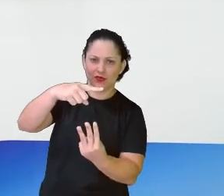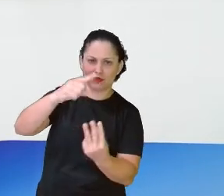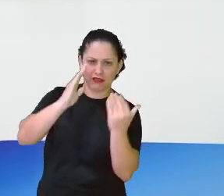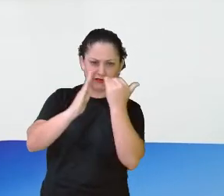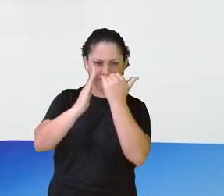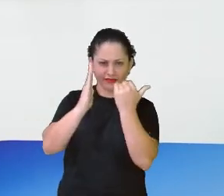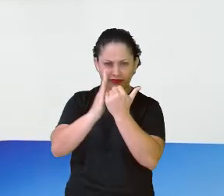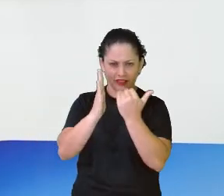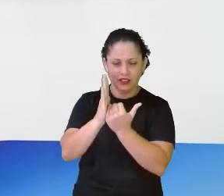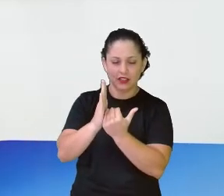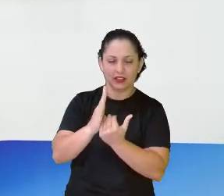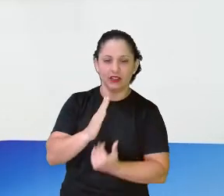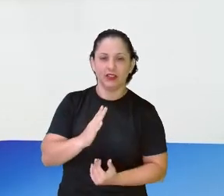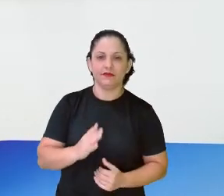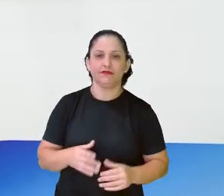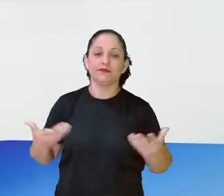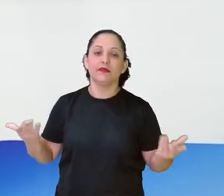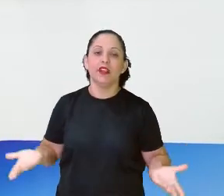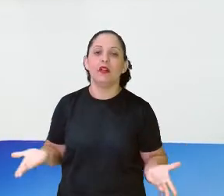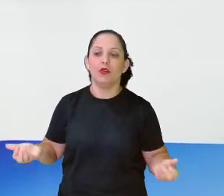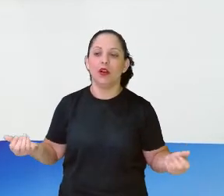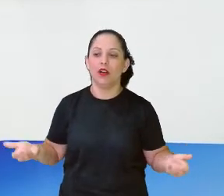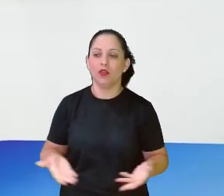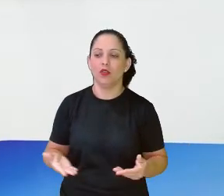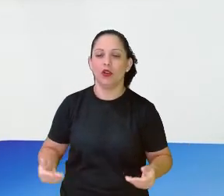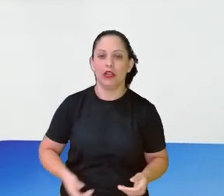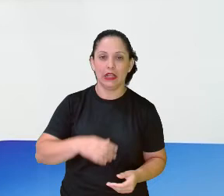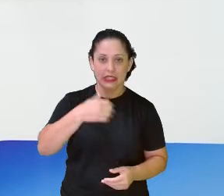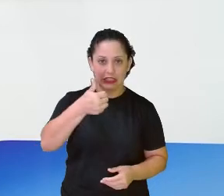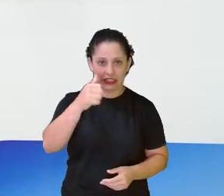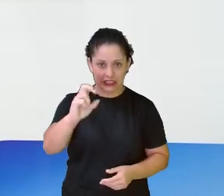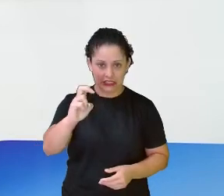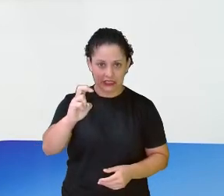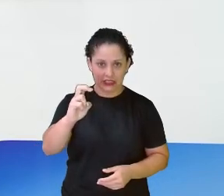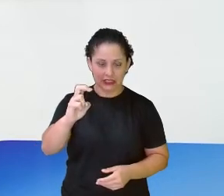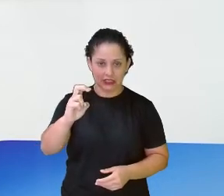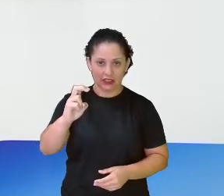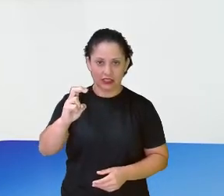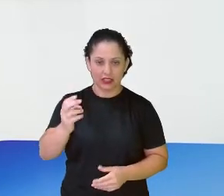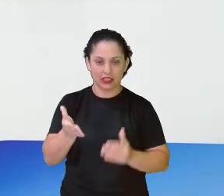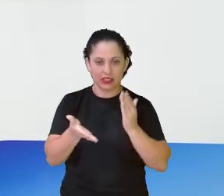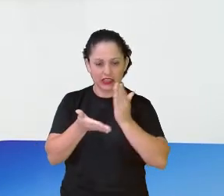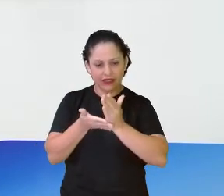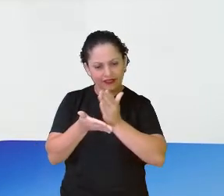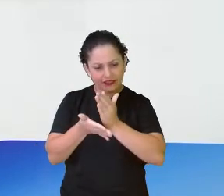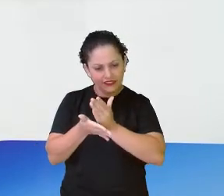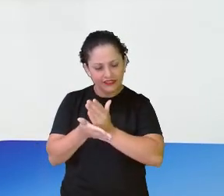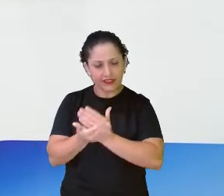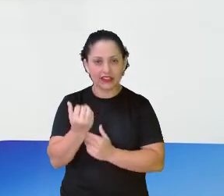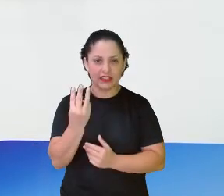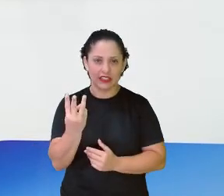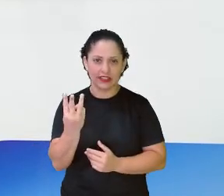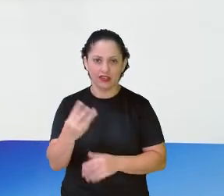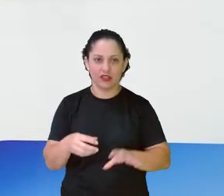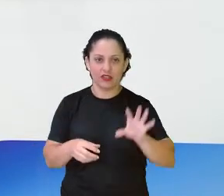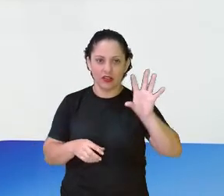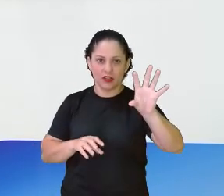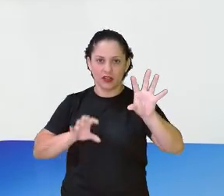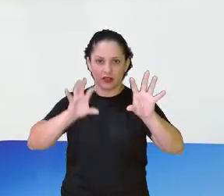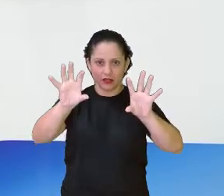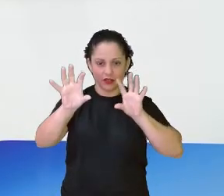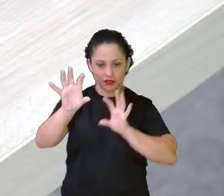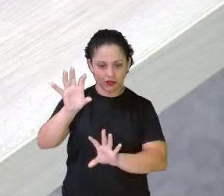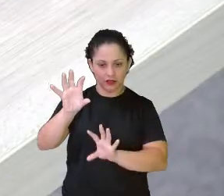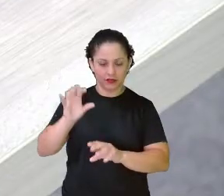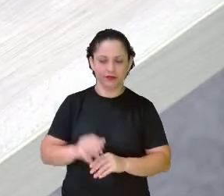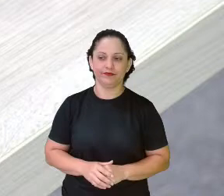em 3. Então, eu vou pegar esses 15 e dividir em 3 partes. Aqui, claro,